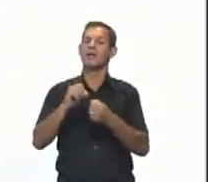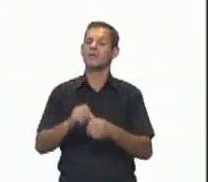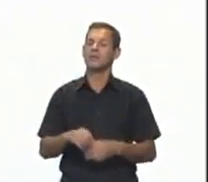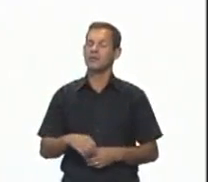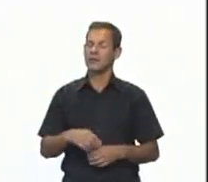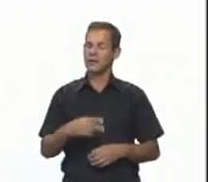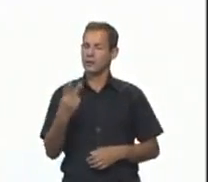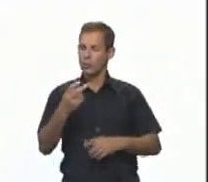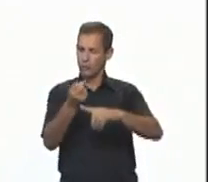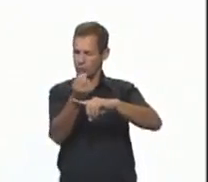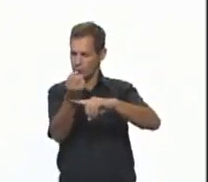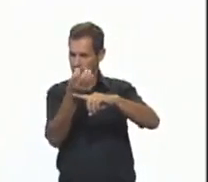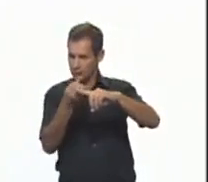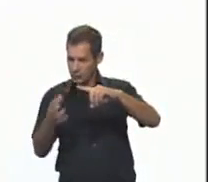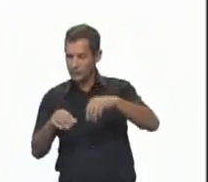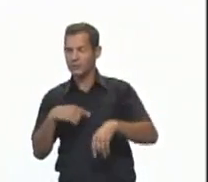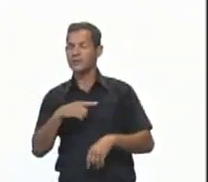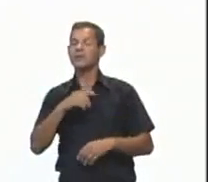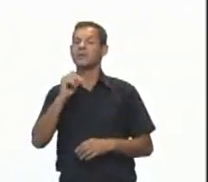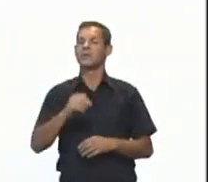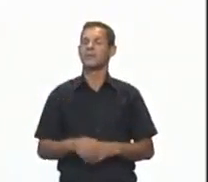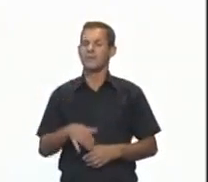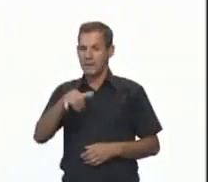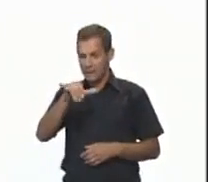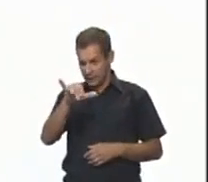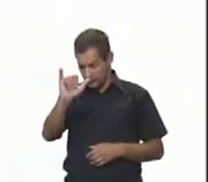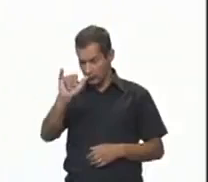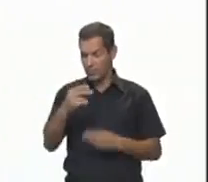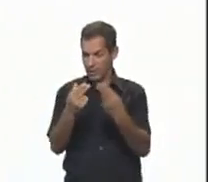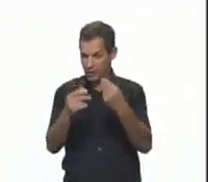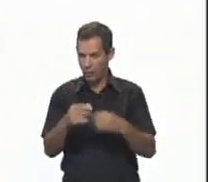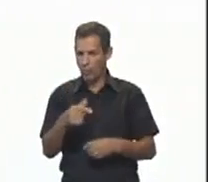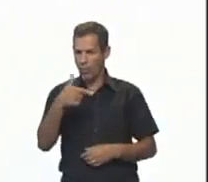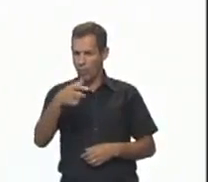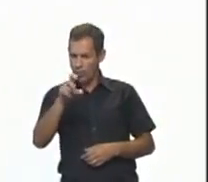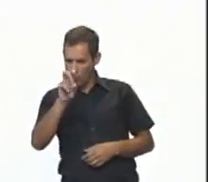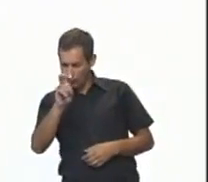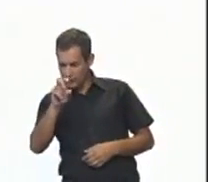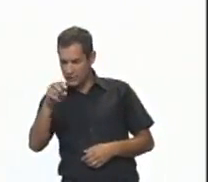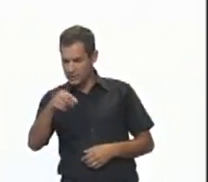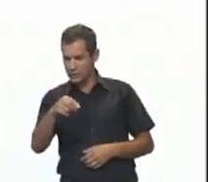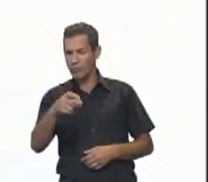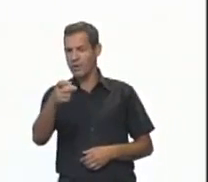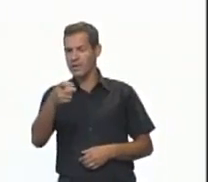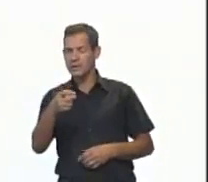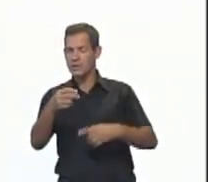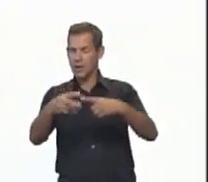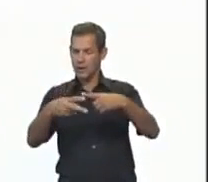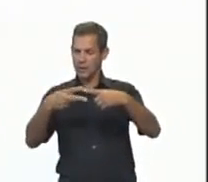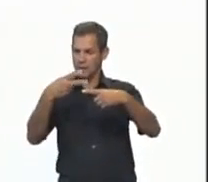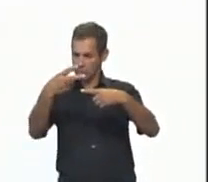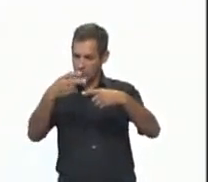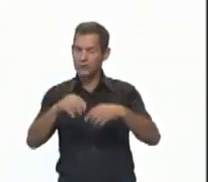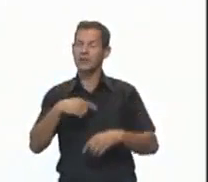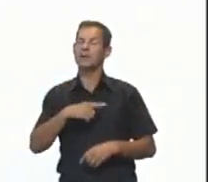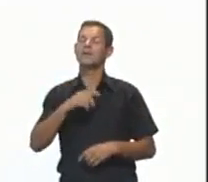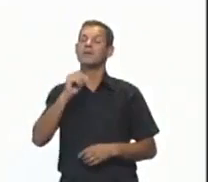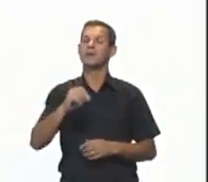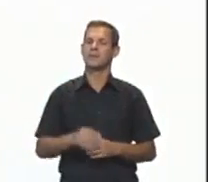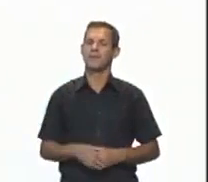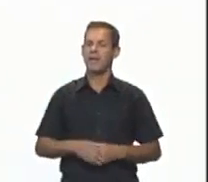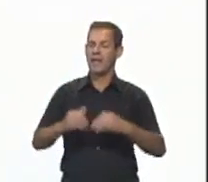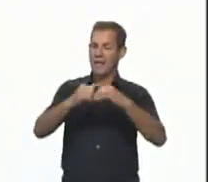com as duas funções. Então, nós temos que o y é igual a 25 menos x ao quadrado. E nós temos